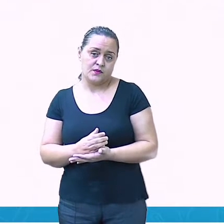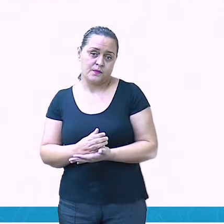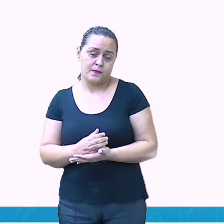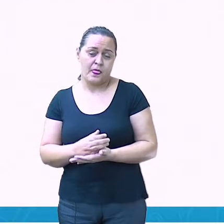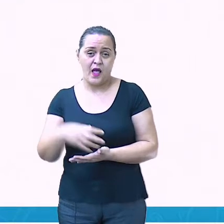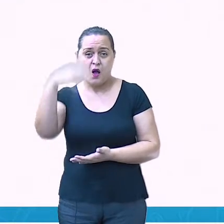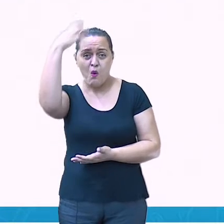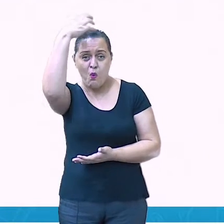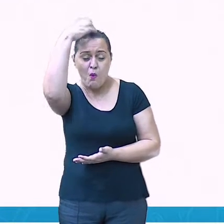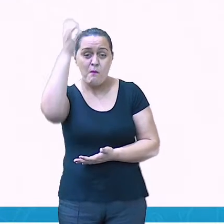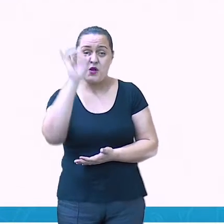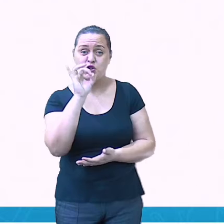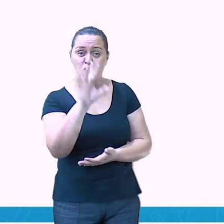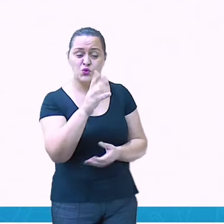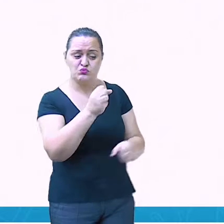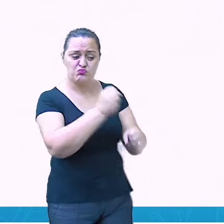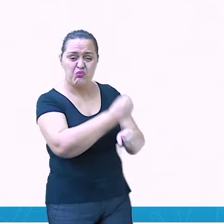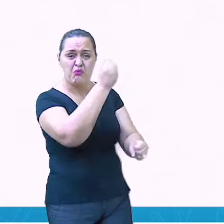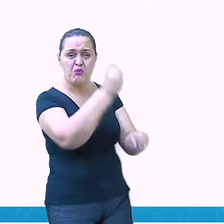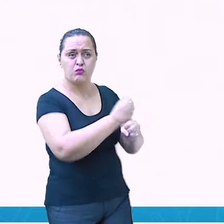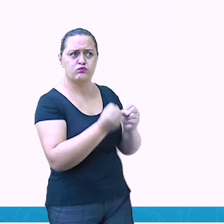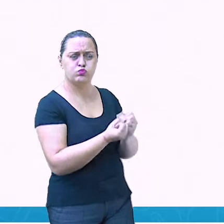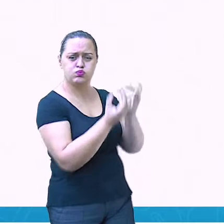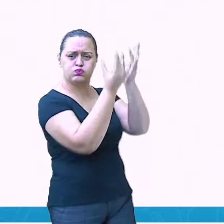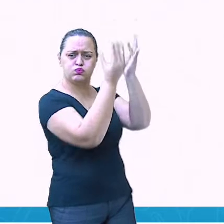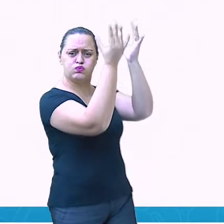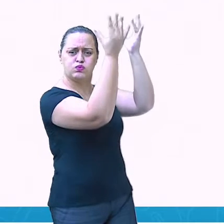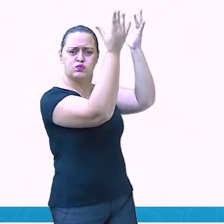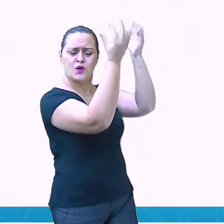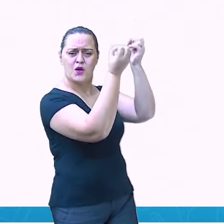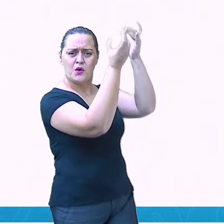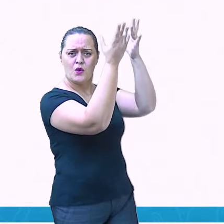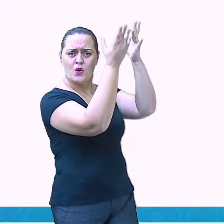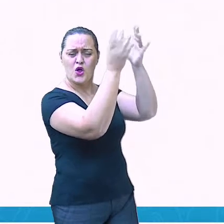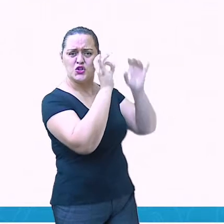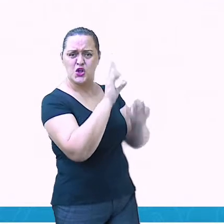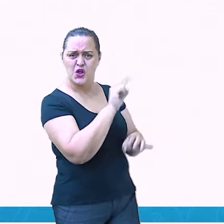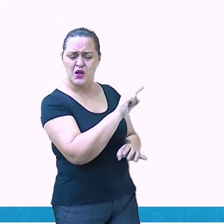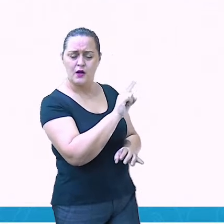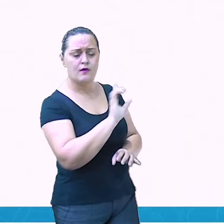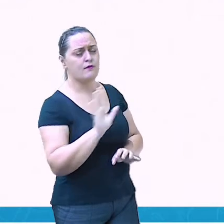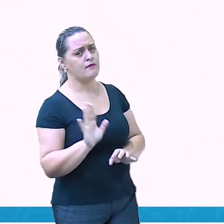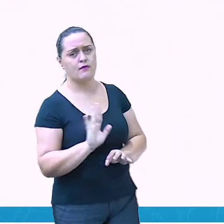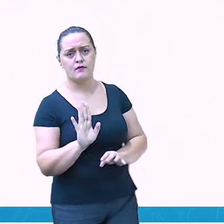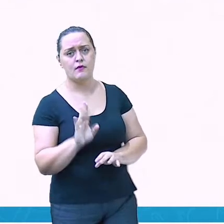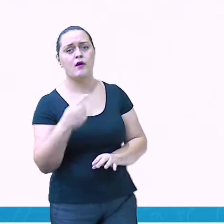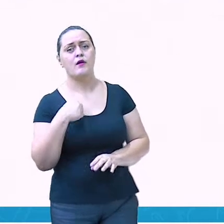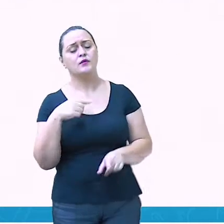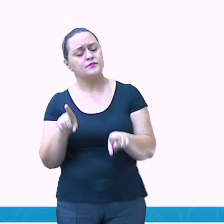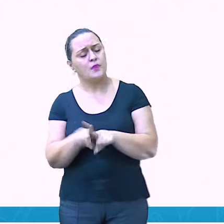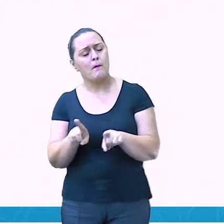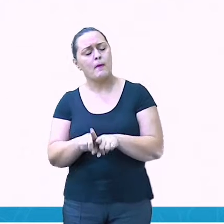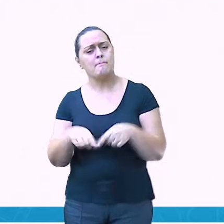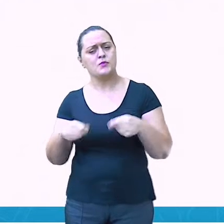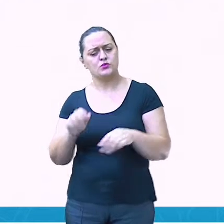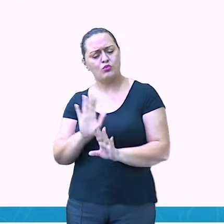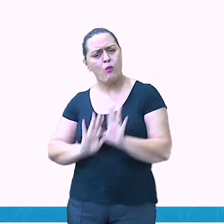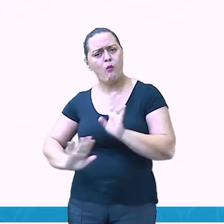que produzem os gases. Eles também poluem? Sim. Mas e eu? Eu também não estou